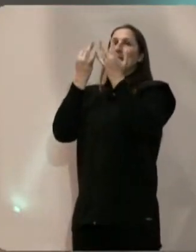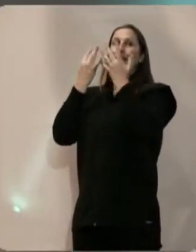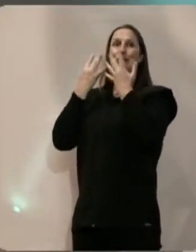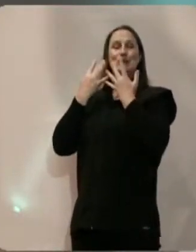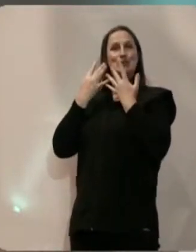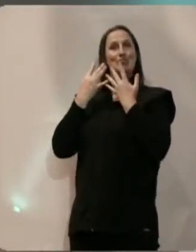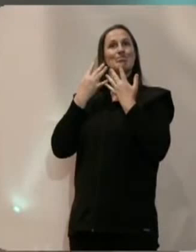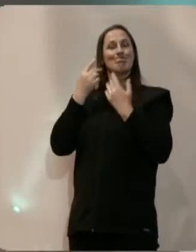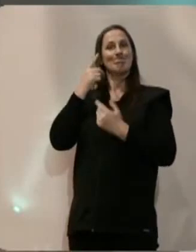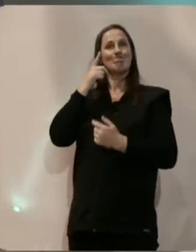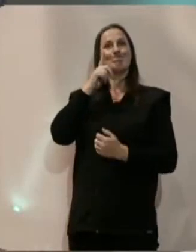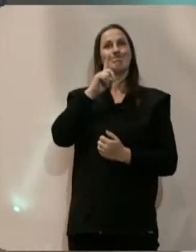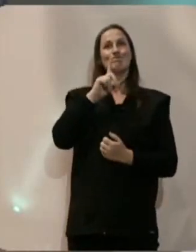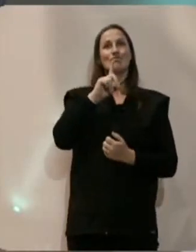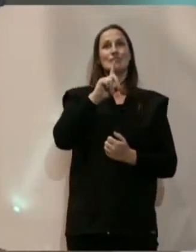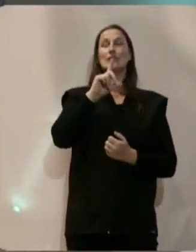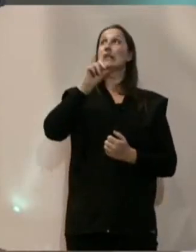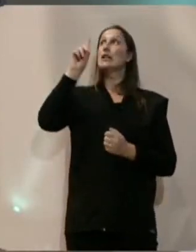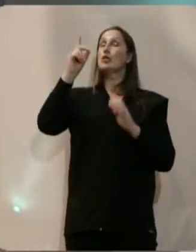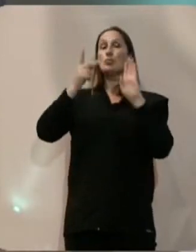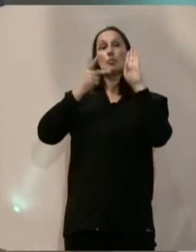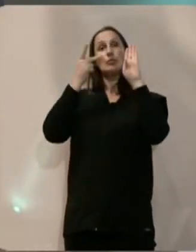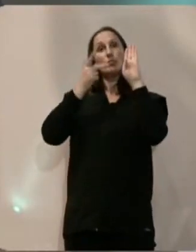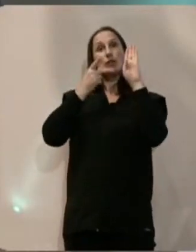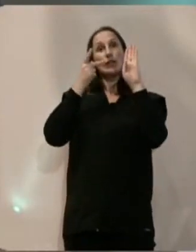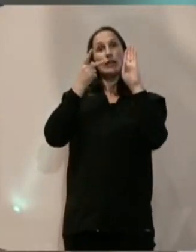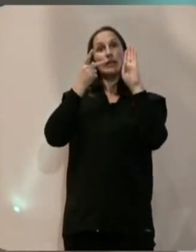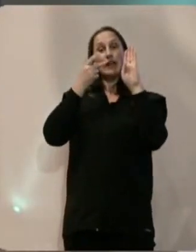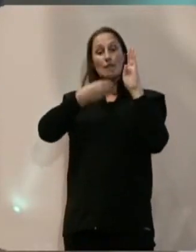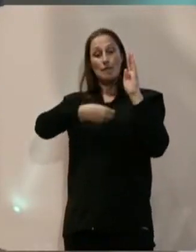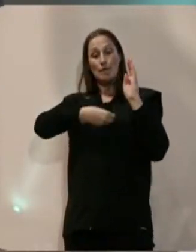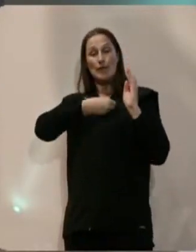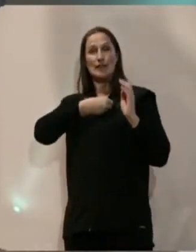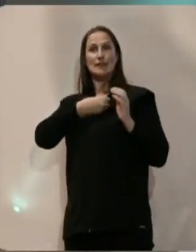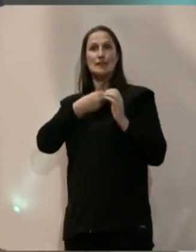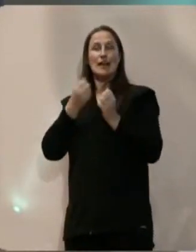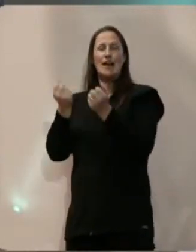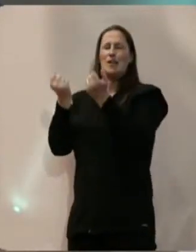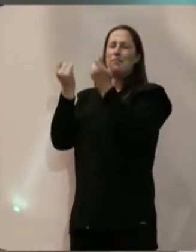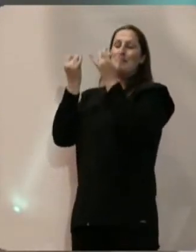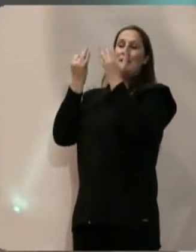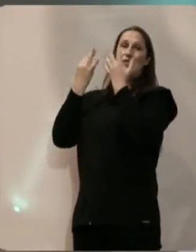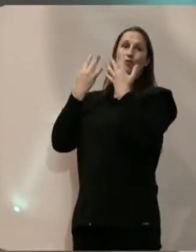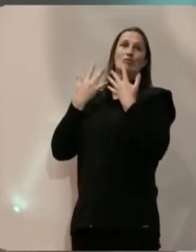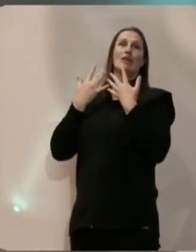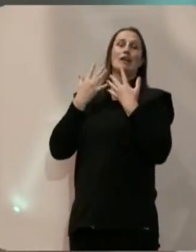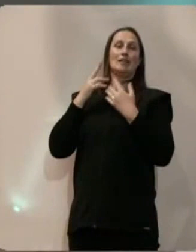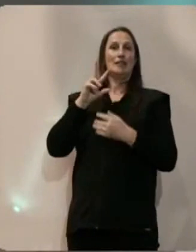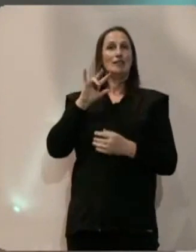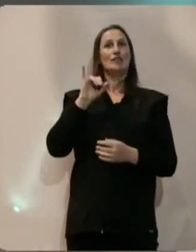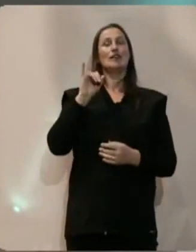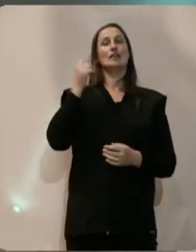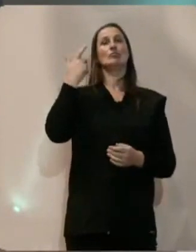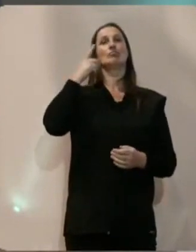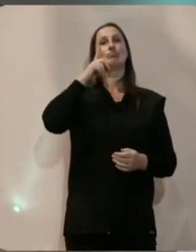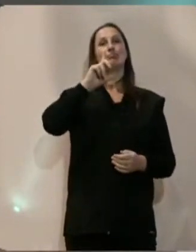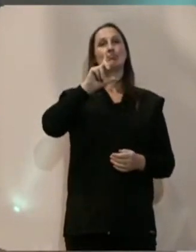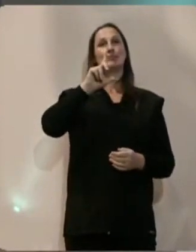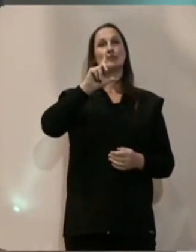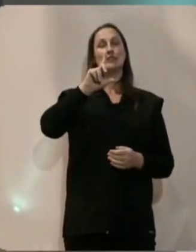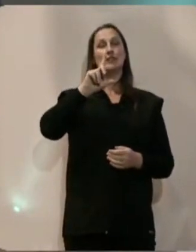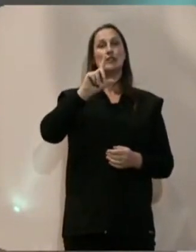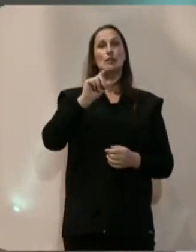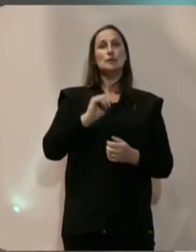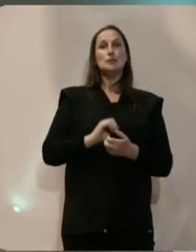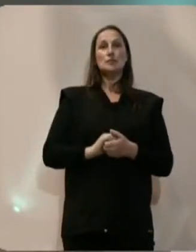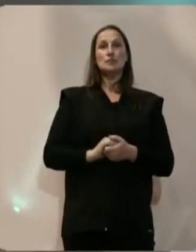referindo àquilo que Ele tinha prometido, que daria para a gente vida abundante, e a gente falou um pouquinho sobre os